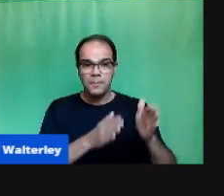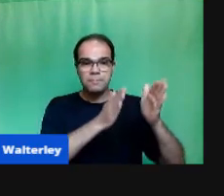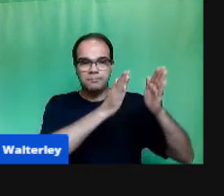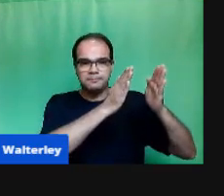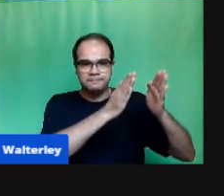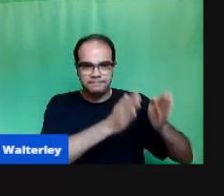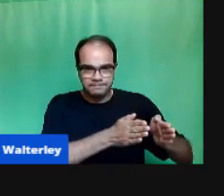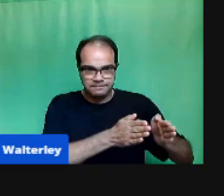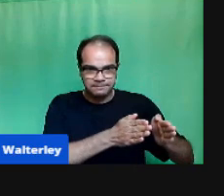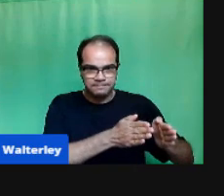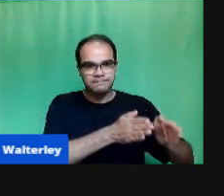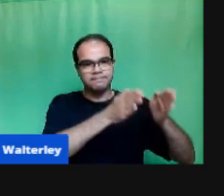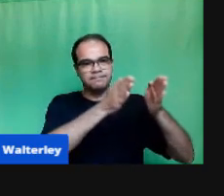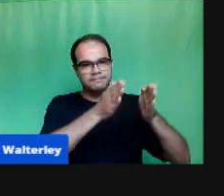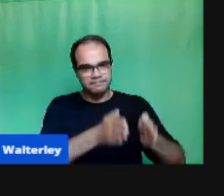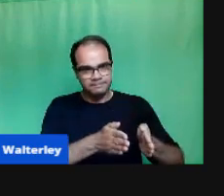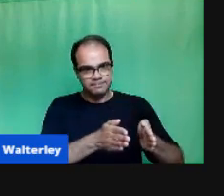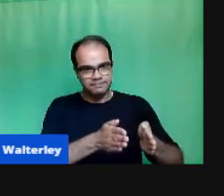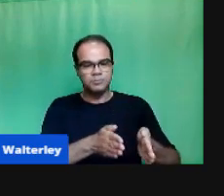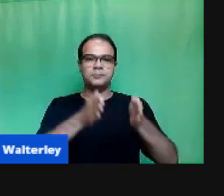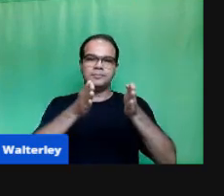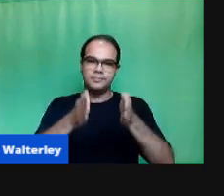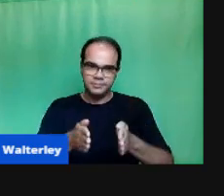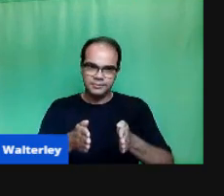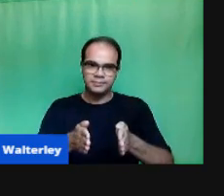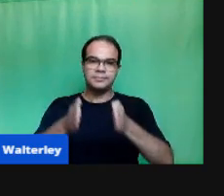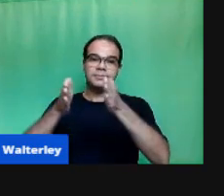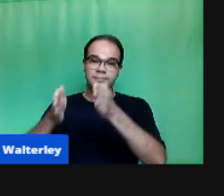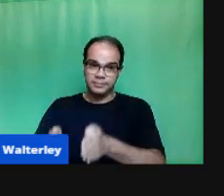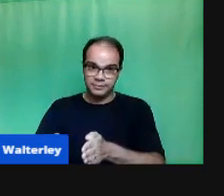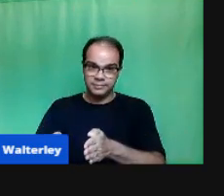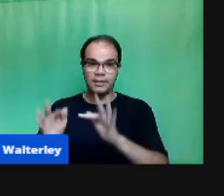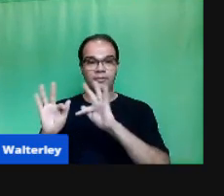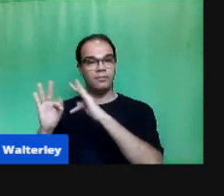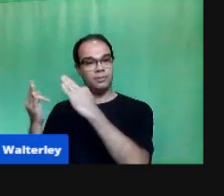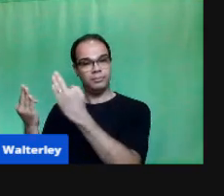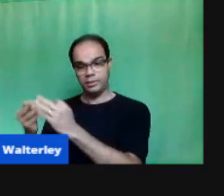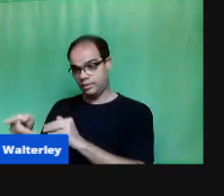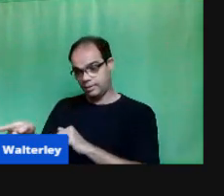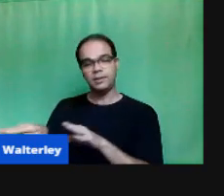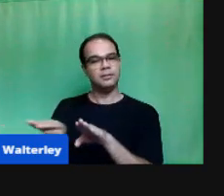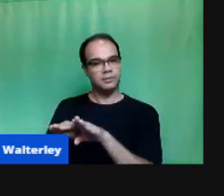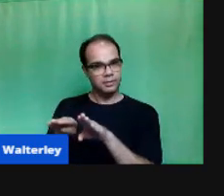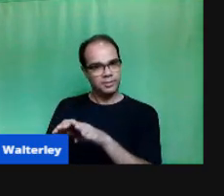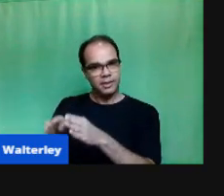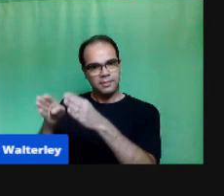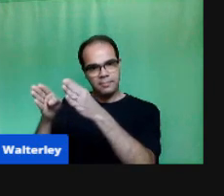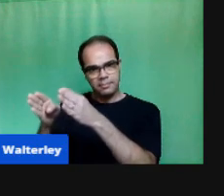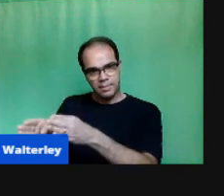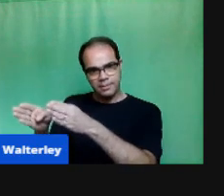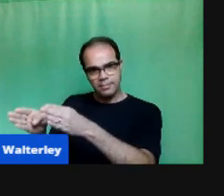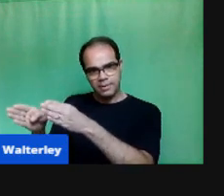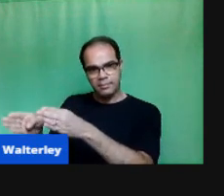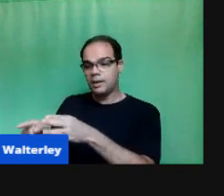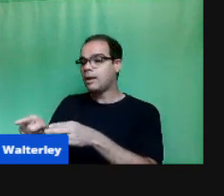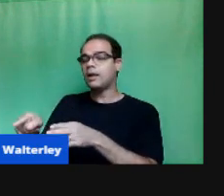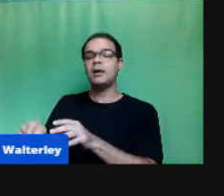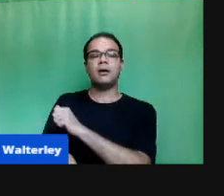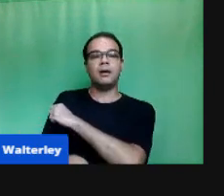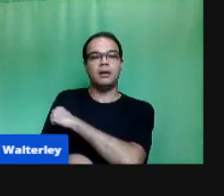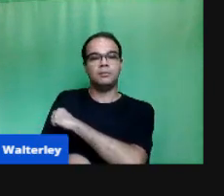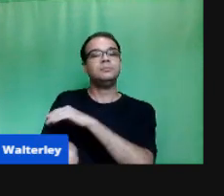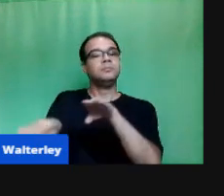rotina do professor, uma rotina da família, uma rotina do aluno,